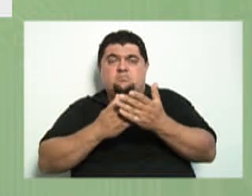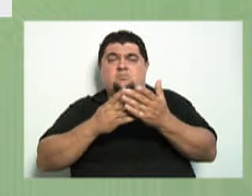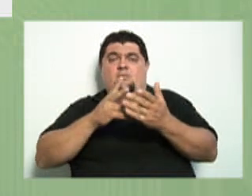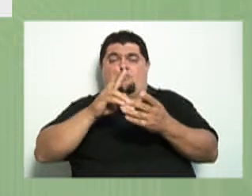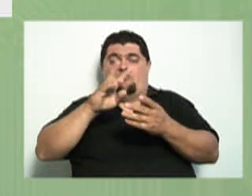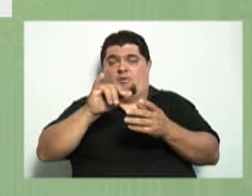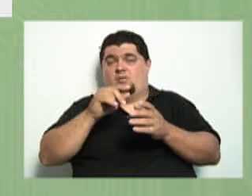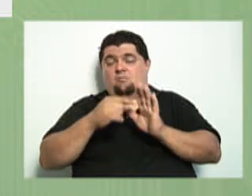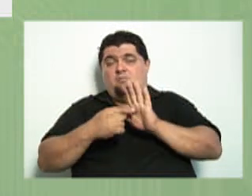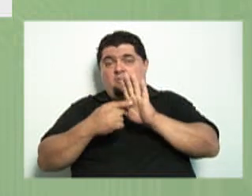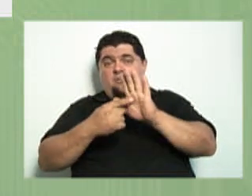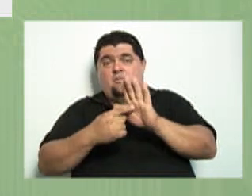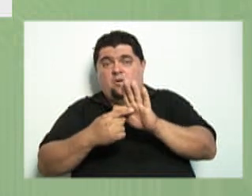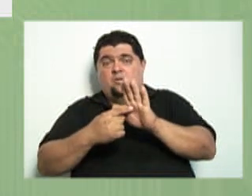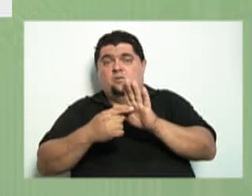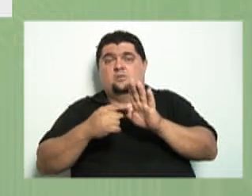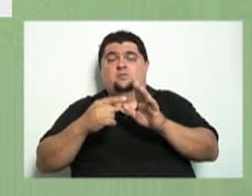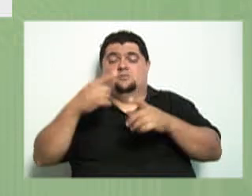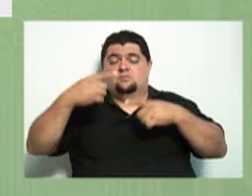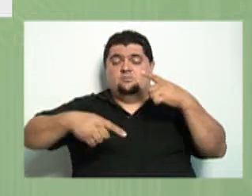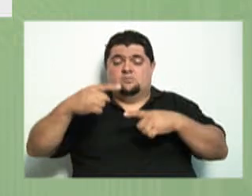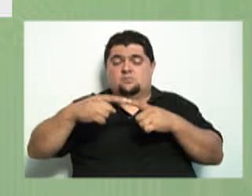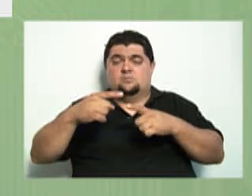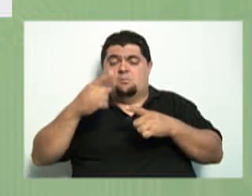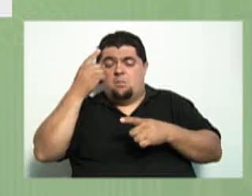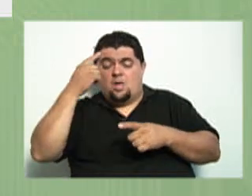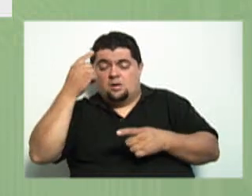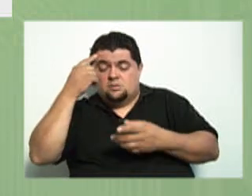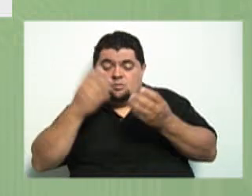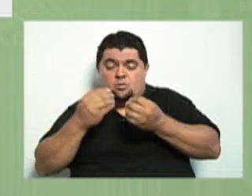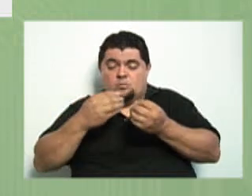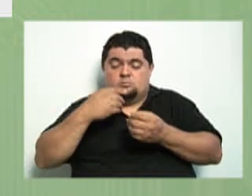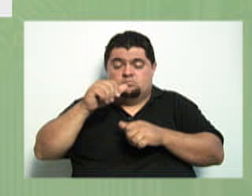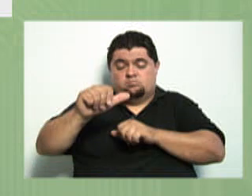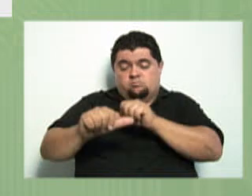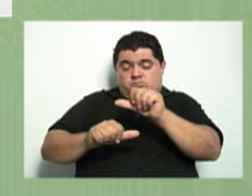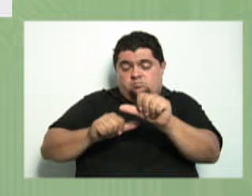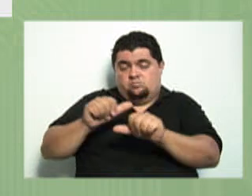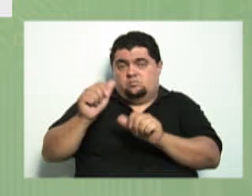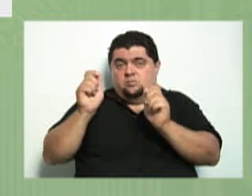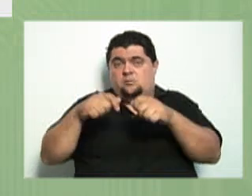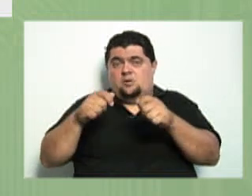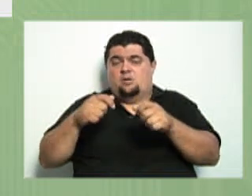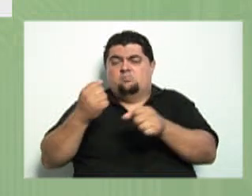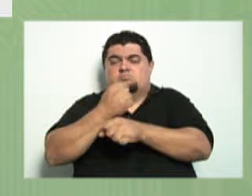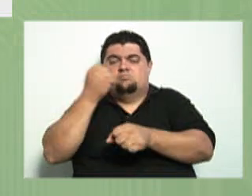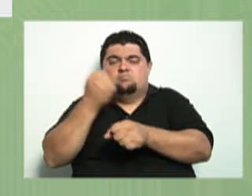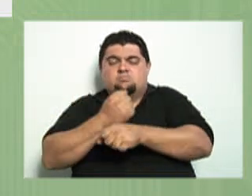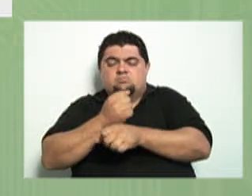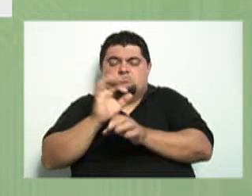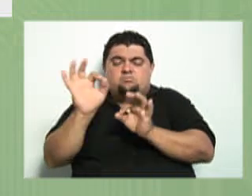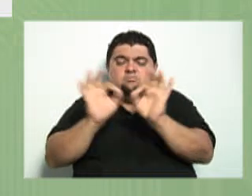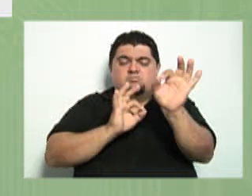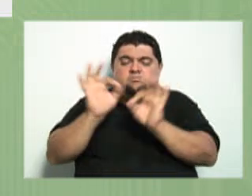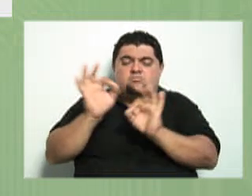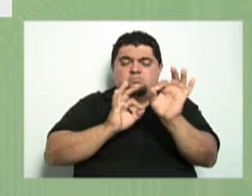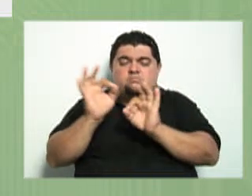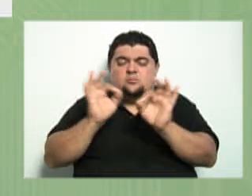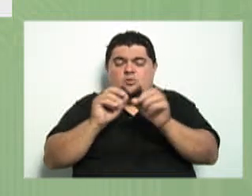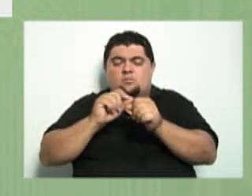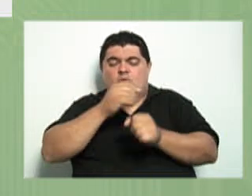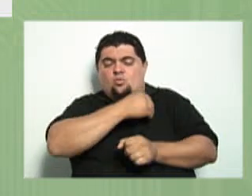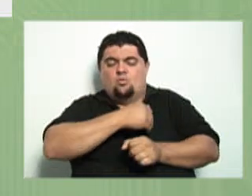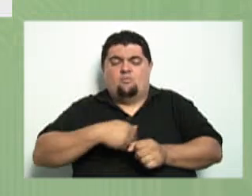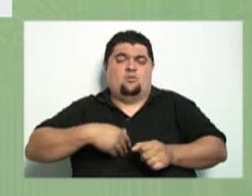as pessoas a desenharem políticas públicas para o Brasil. A gente vai ter uma nova construção de como direcionar o gasto público,